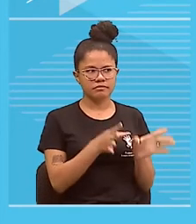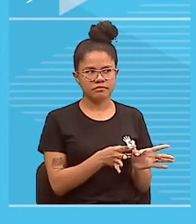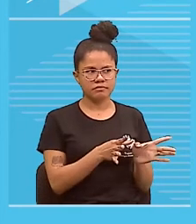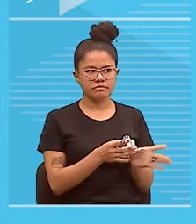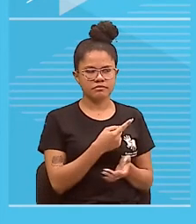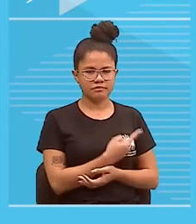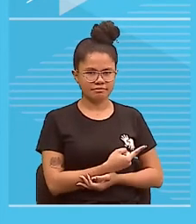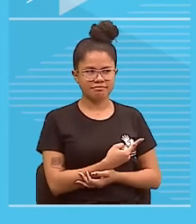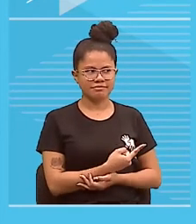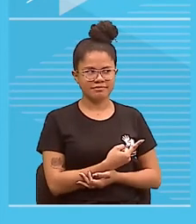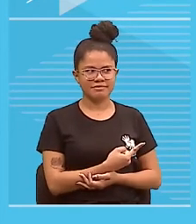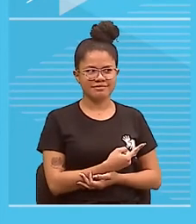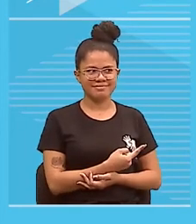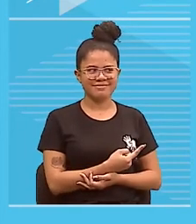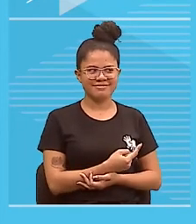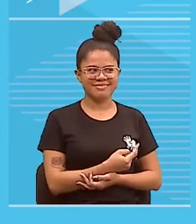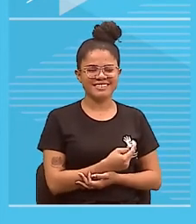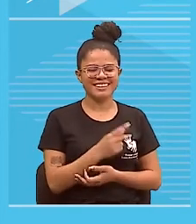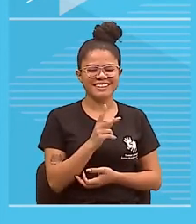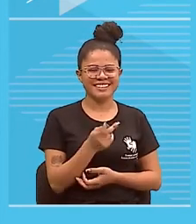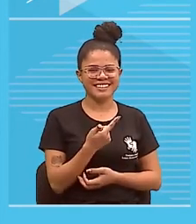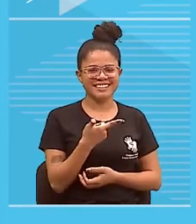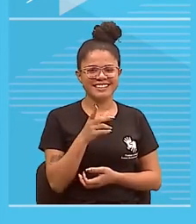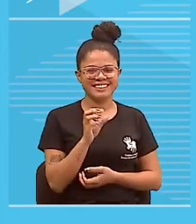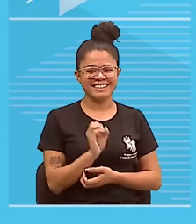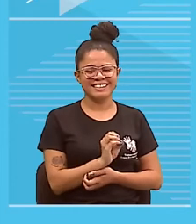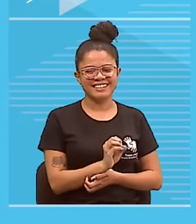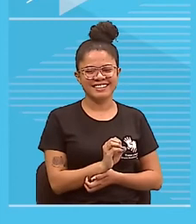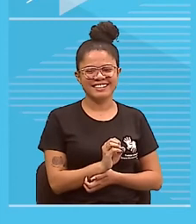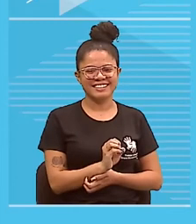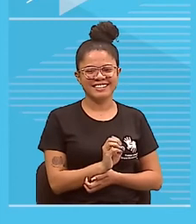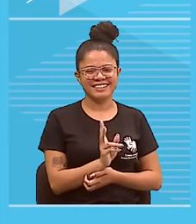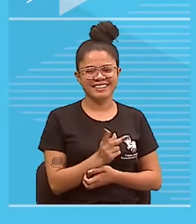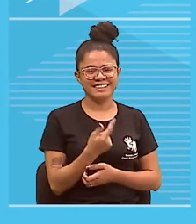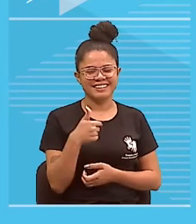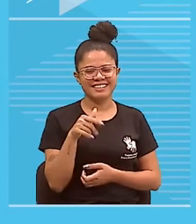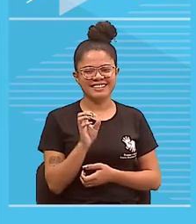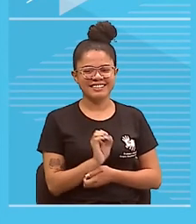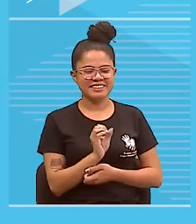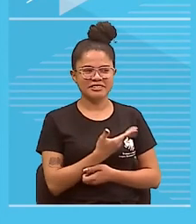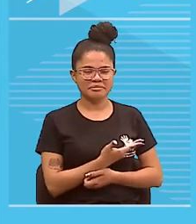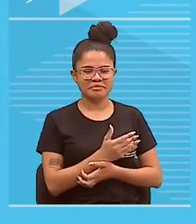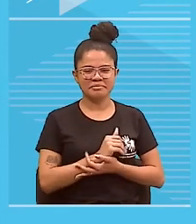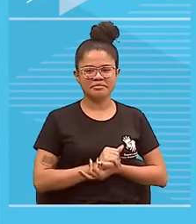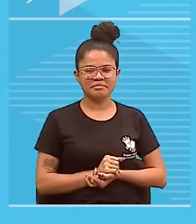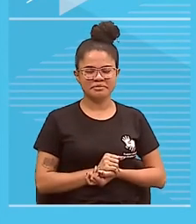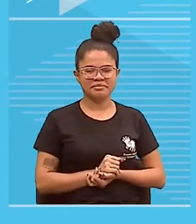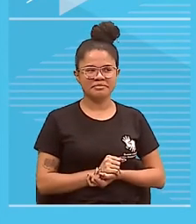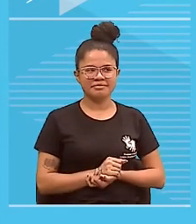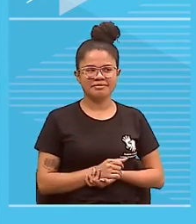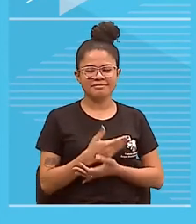abandonou a lei do ex a lei do ensino ela não perdoa se